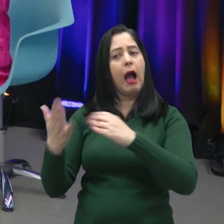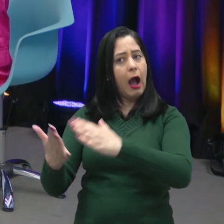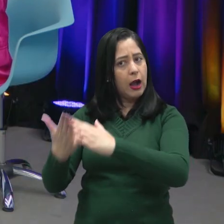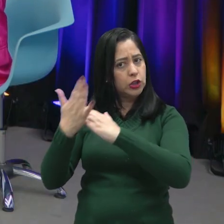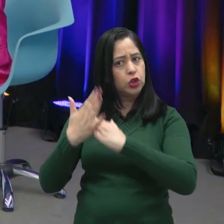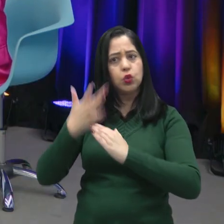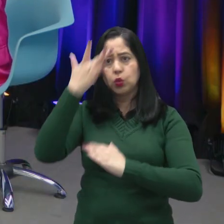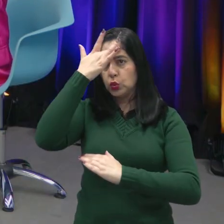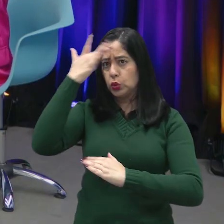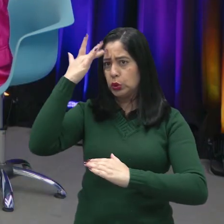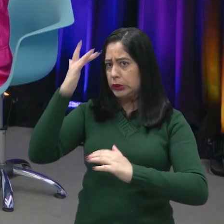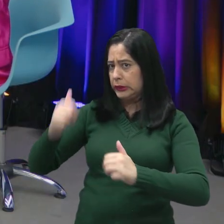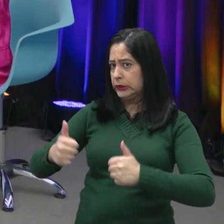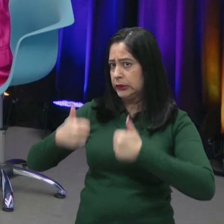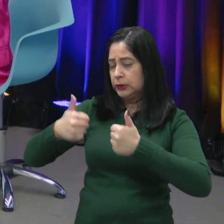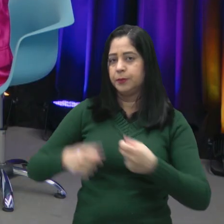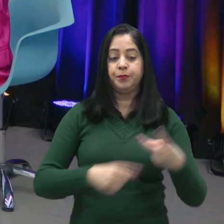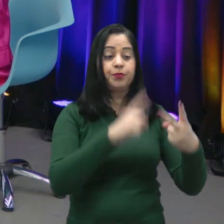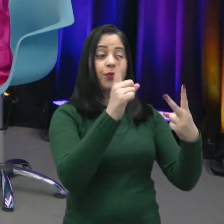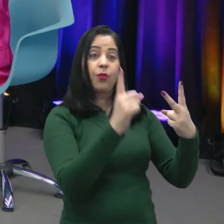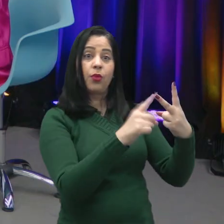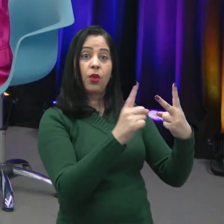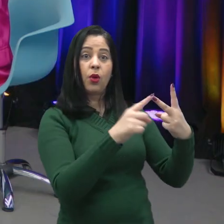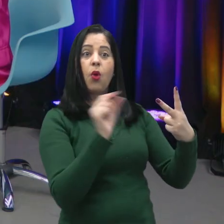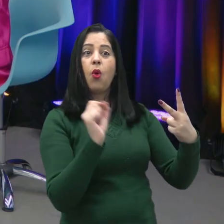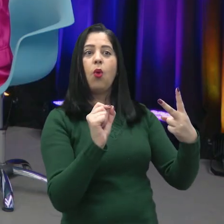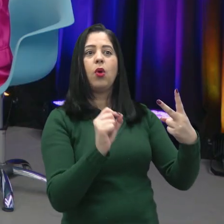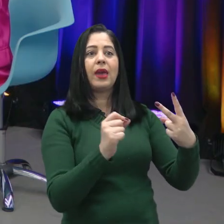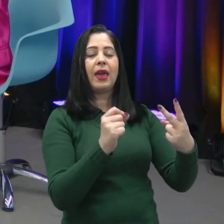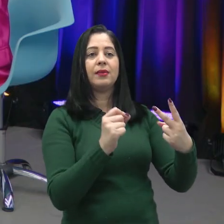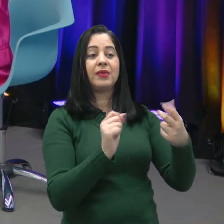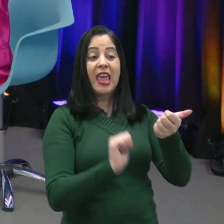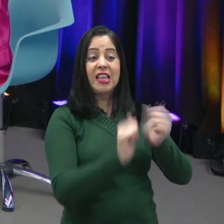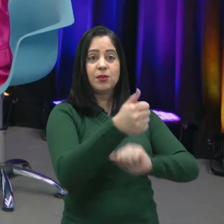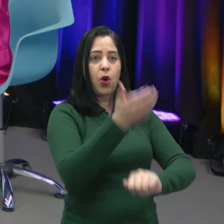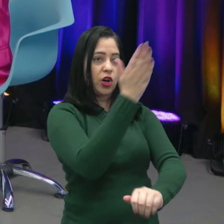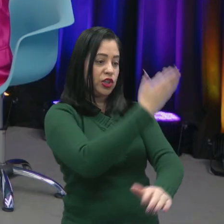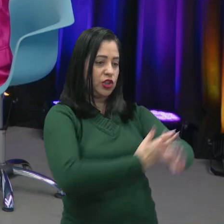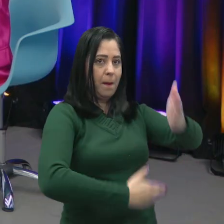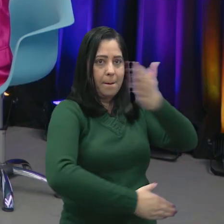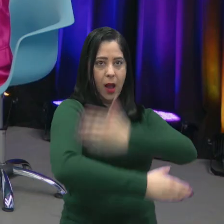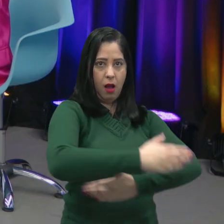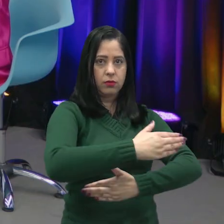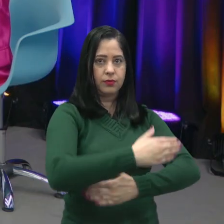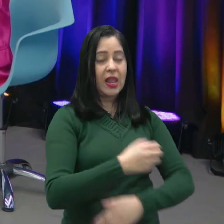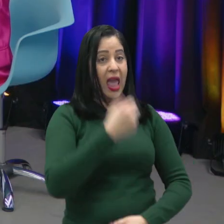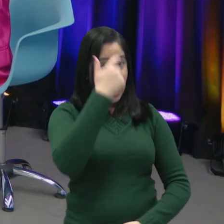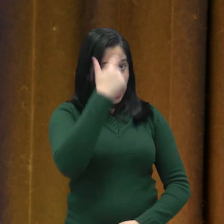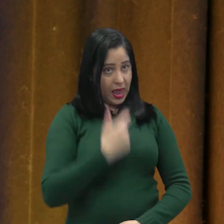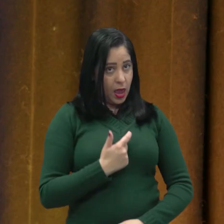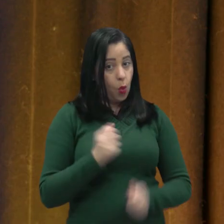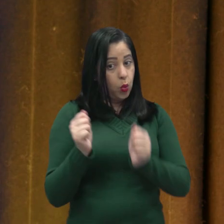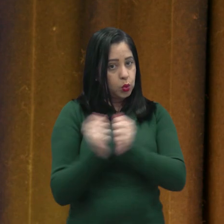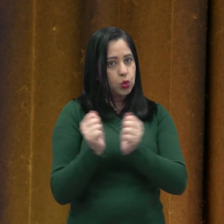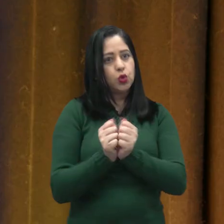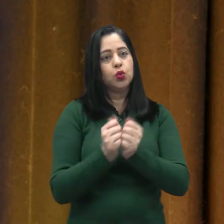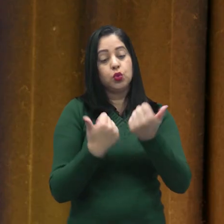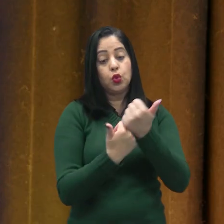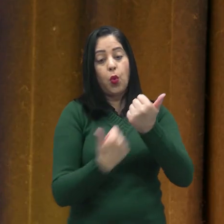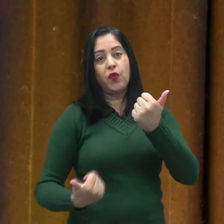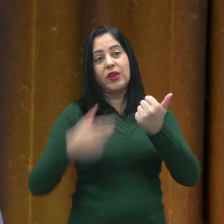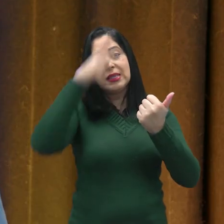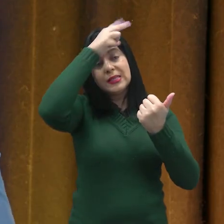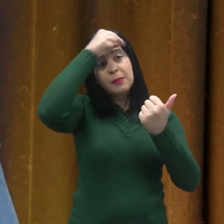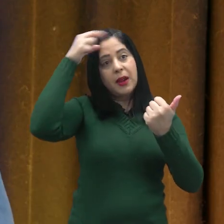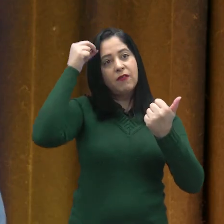um caminho, né? É verdade. Para esse cuidado. E o outro projeto foi o Paradesporto, né? Eu, então, participei junto com o vice-prefeito na época, o Dr.